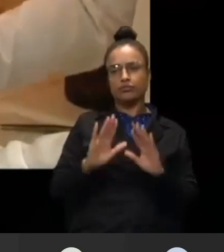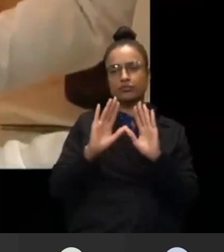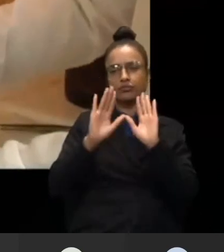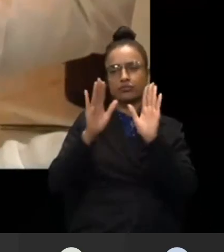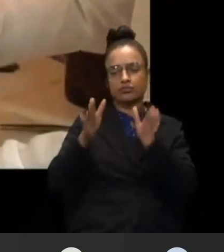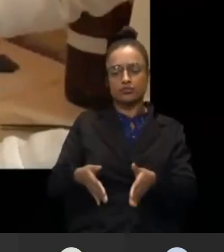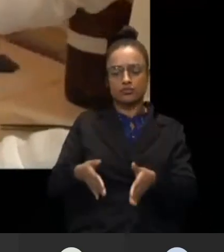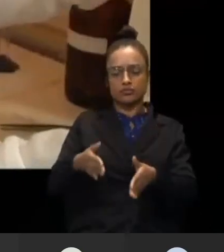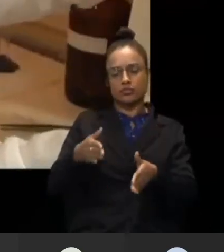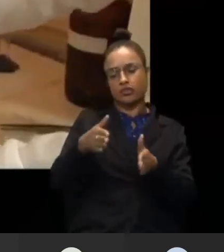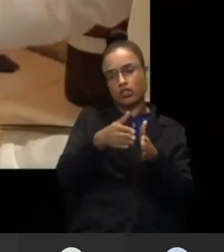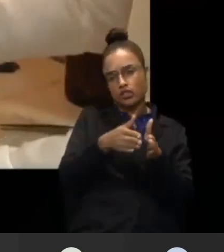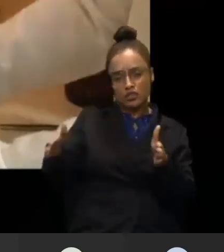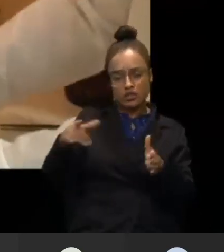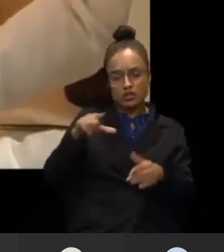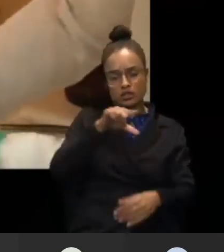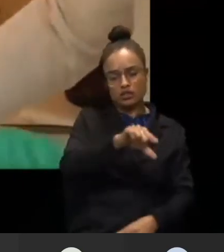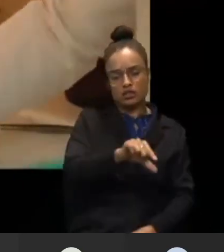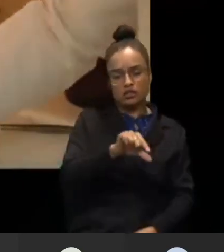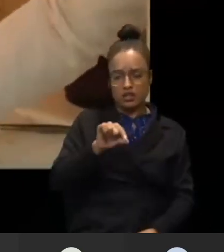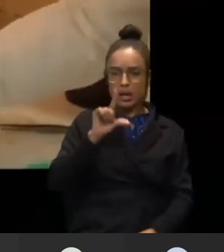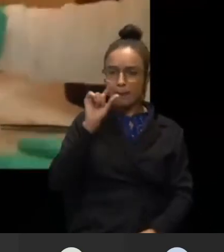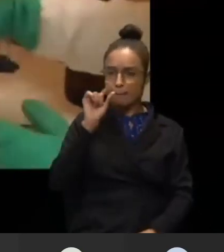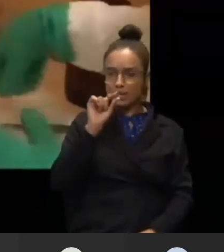Retira-se a barrinha magnética com a pinça